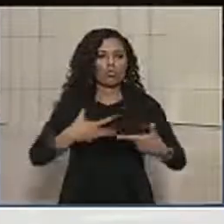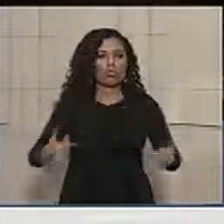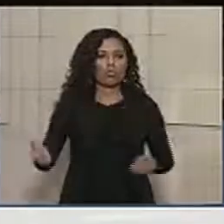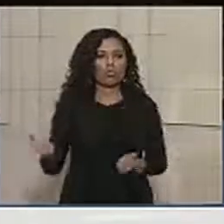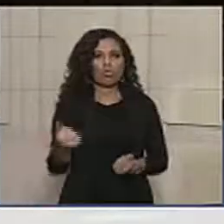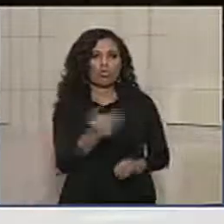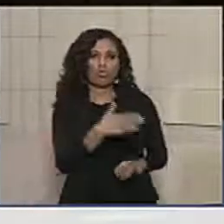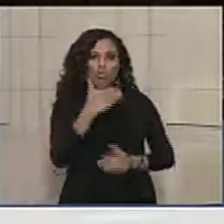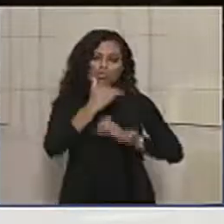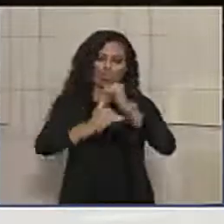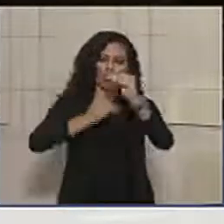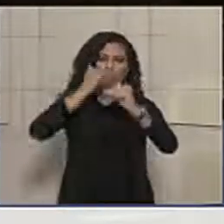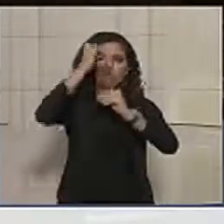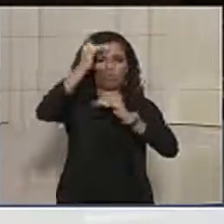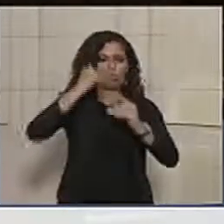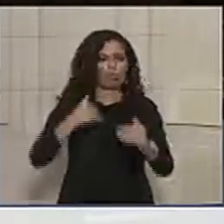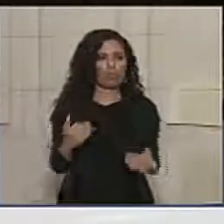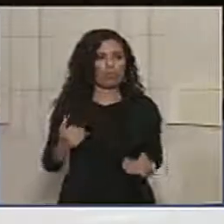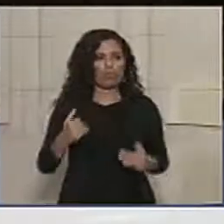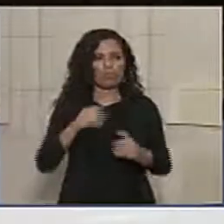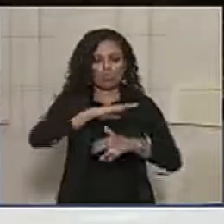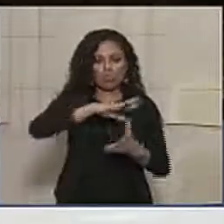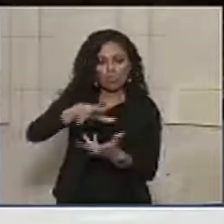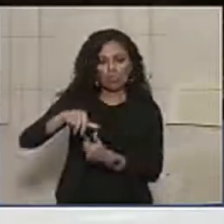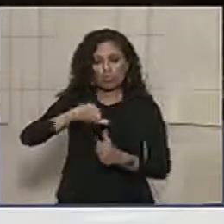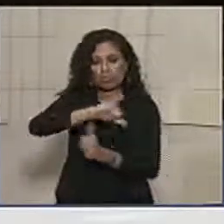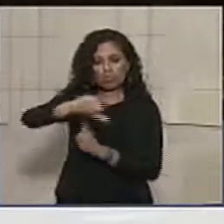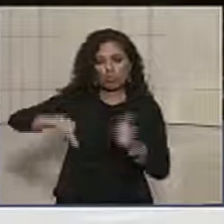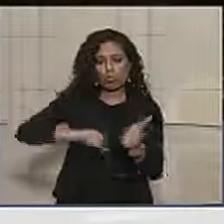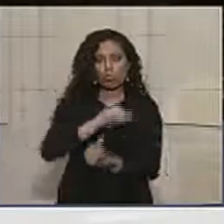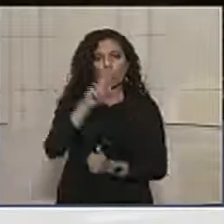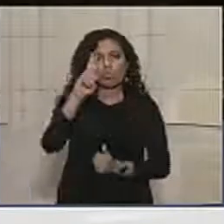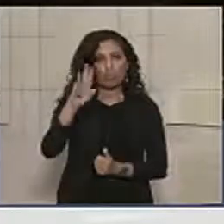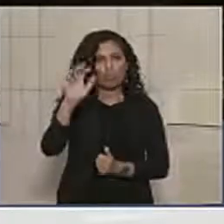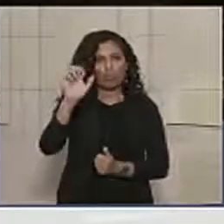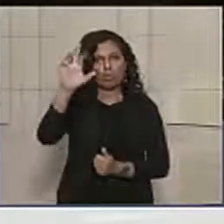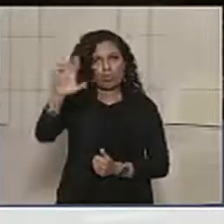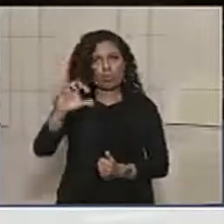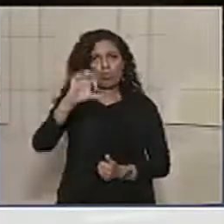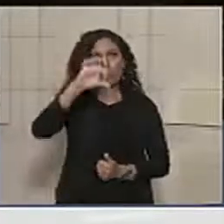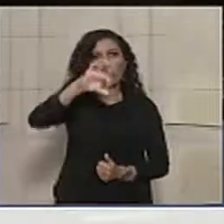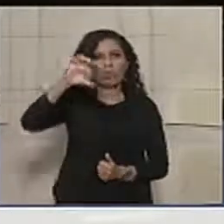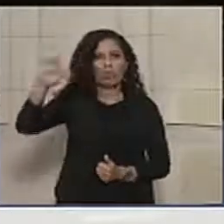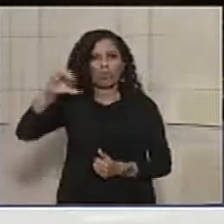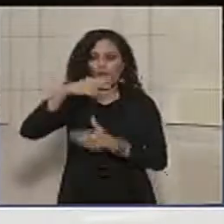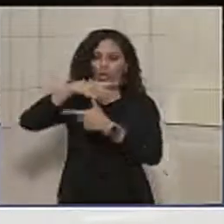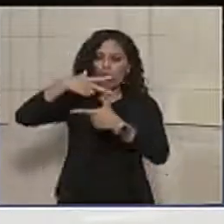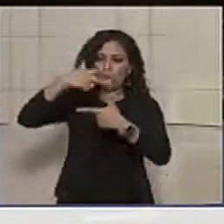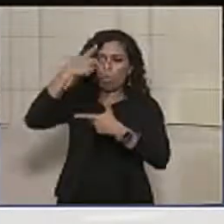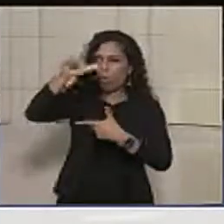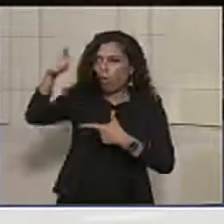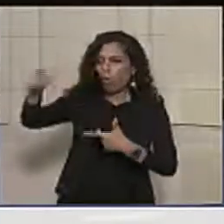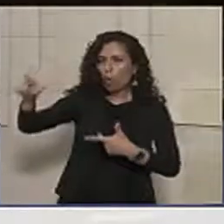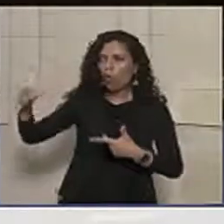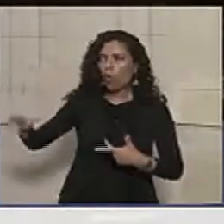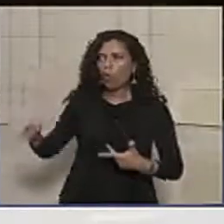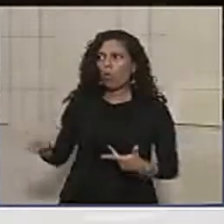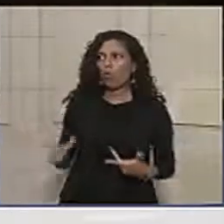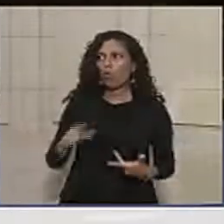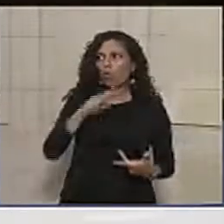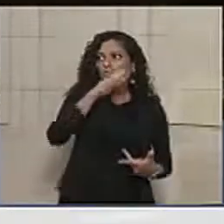lado do avanço. O mundo está mudando. A Uber, 99 e outros aplicativos têm